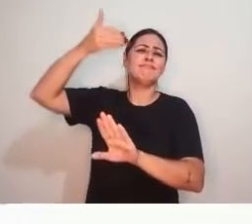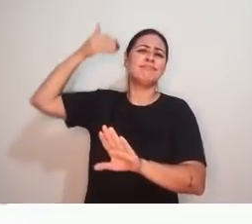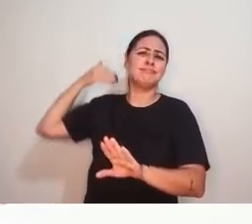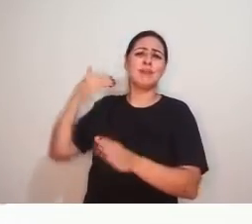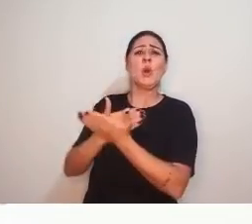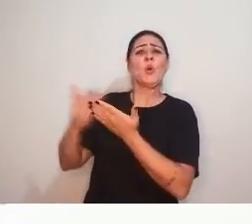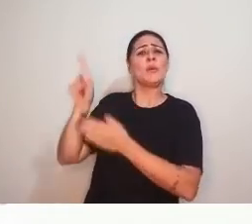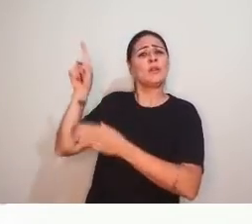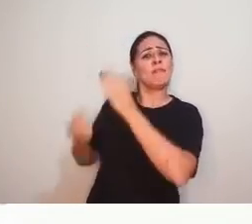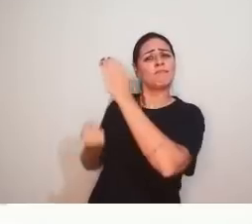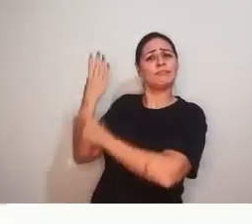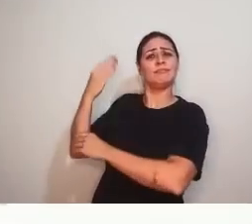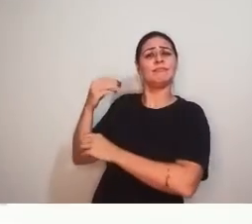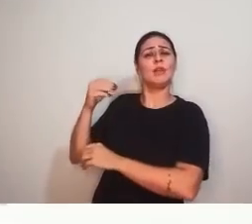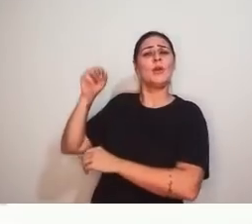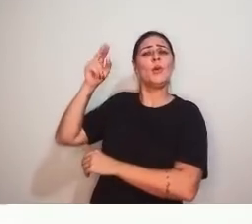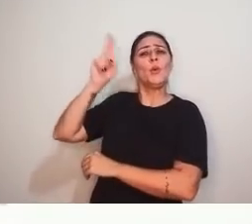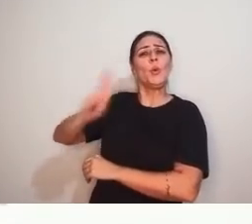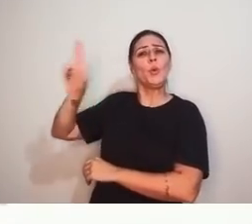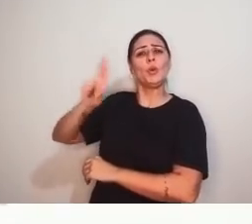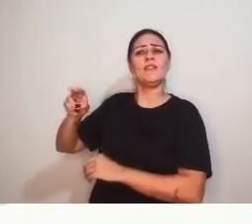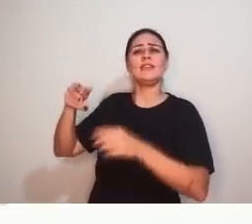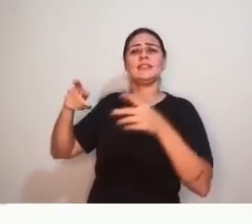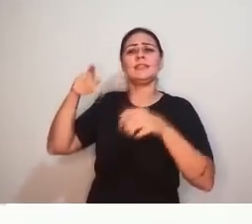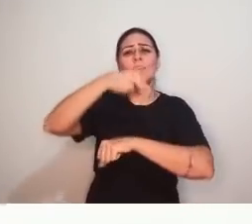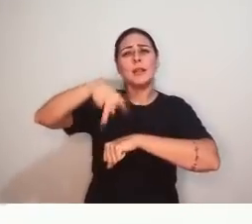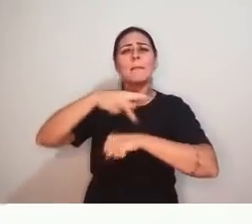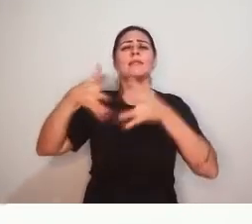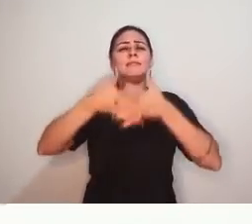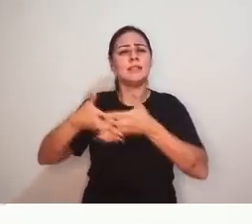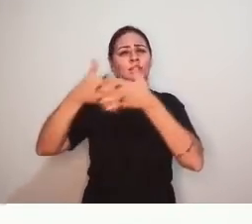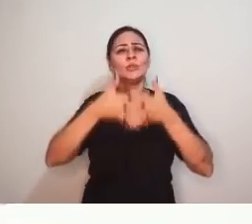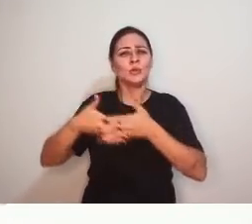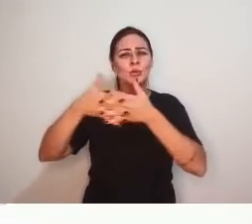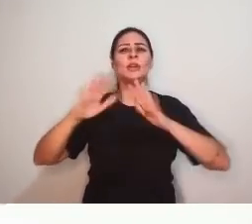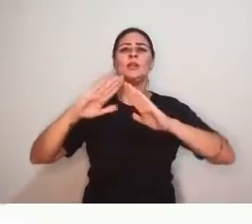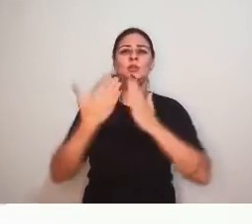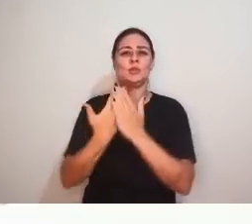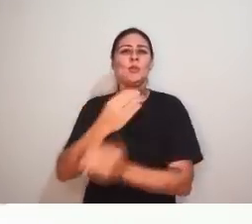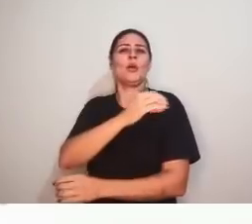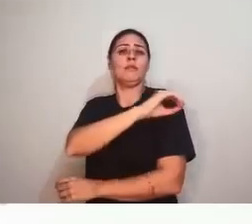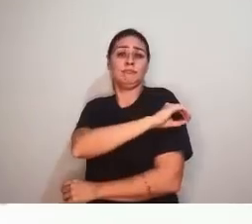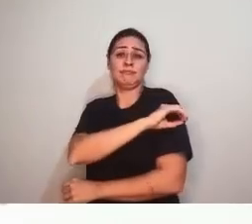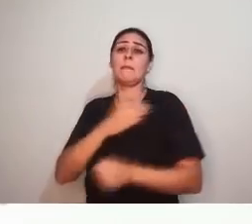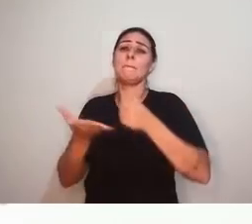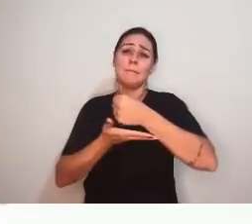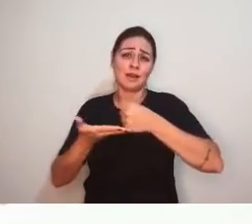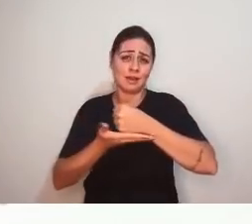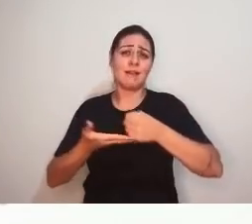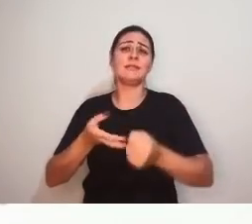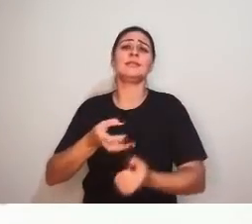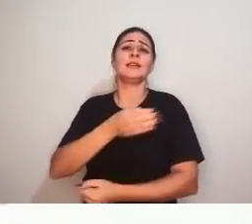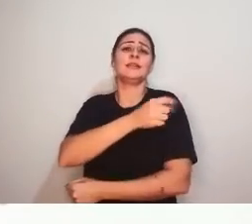na Universidade de Princeton, nos Estados Unidos, e vem se desenvolvendo em toda a educação básica ali de algumas